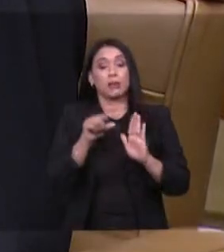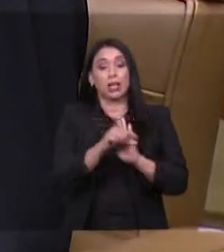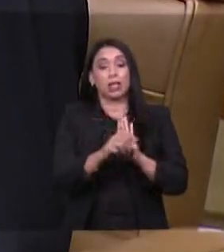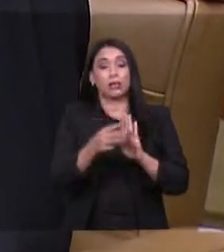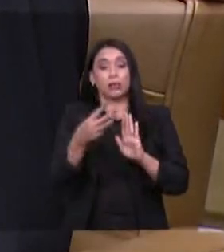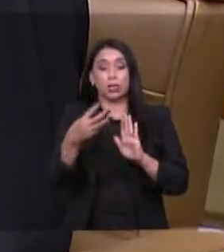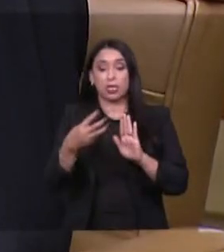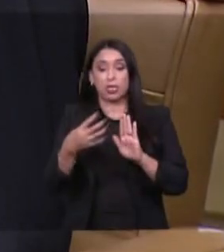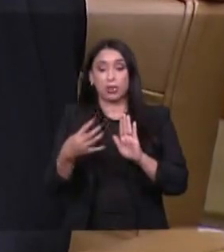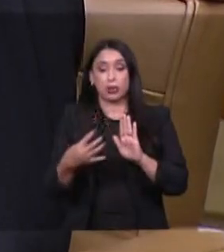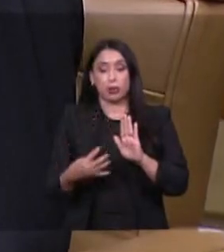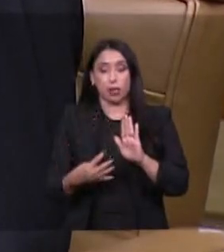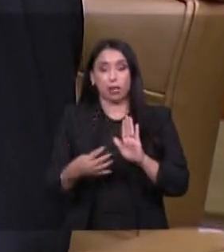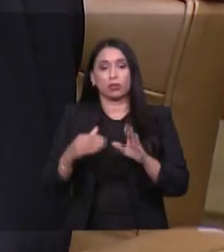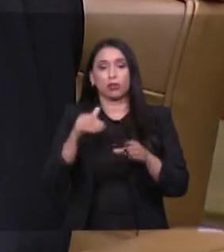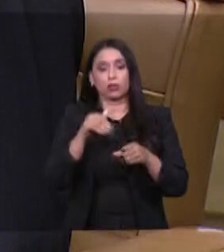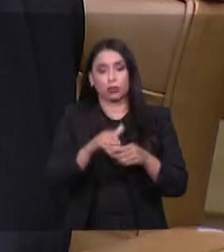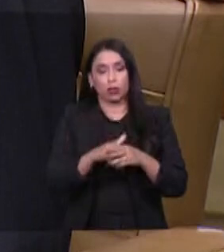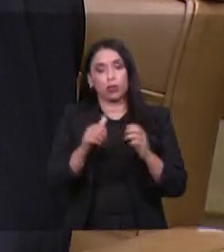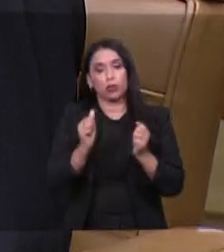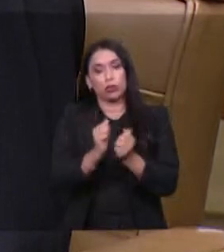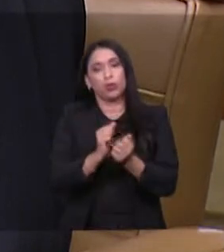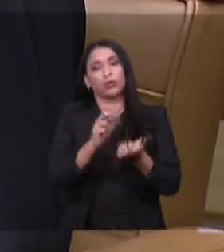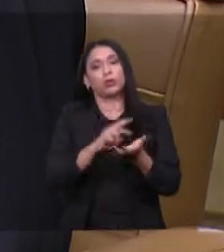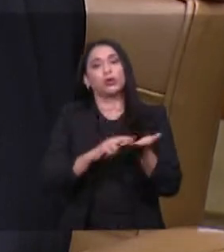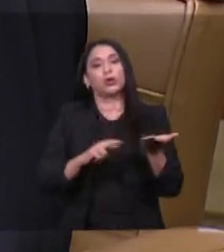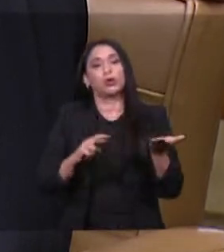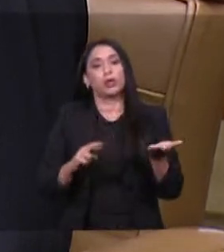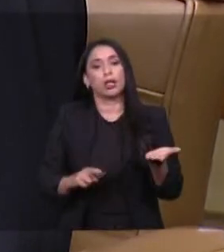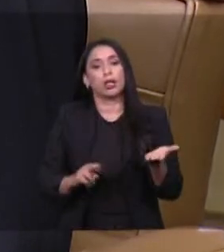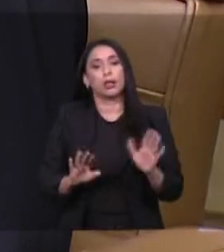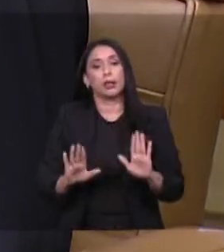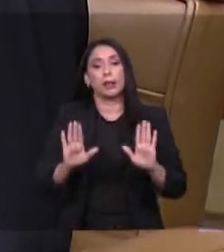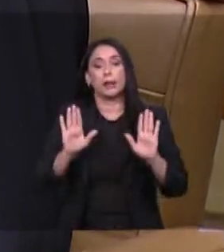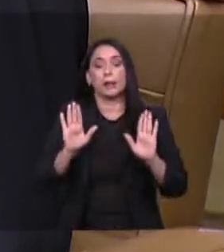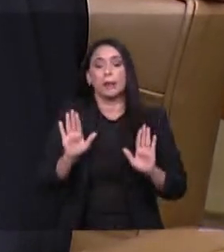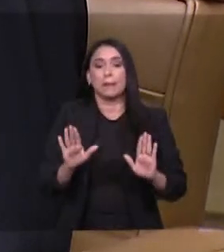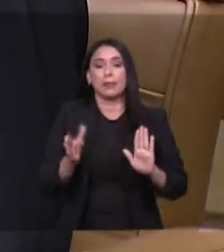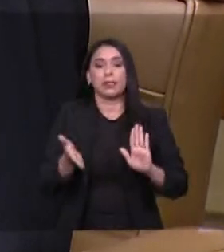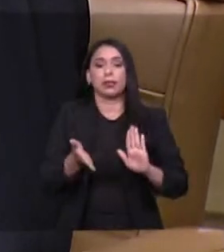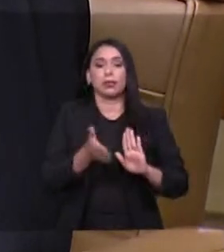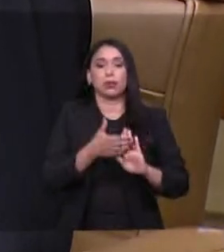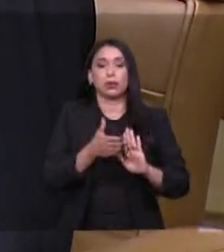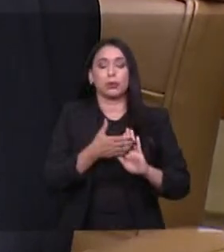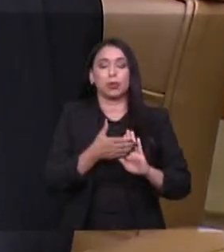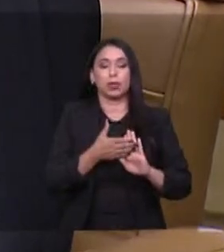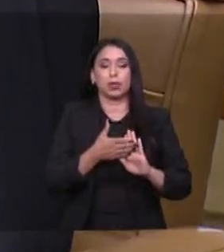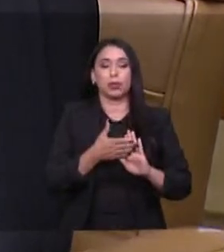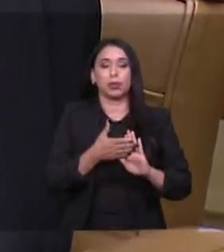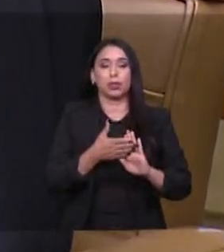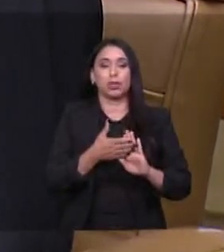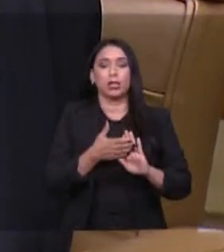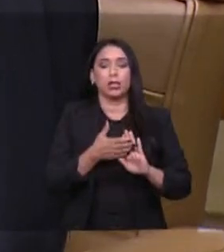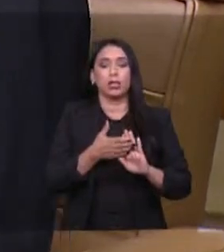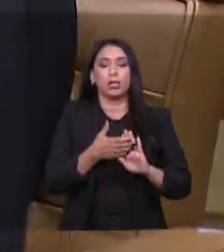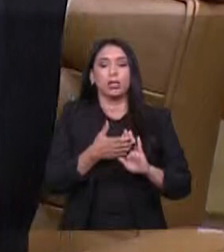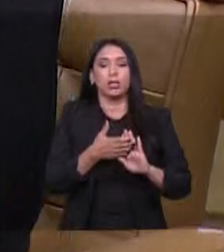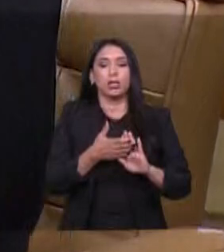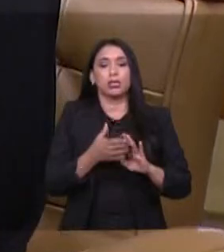como o 4º, eu acompanho o eminente relator, mas eu sugiro, proponho, que ao invés de simplesmente declararmos